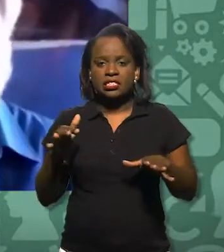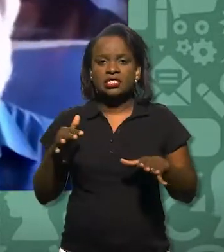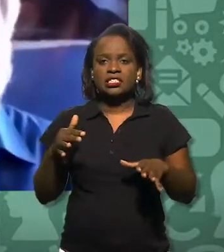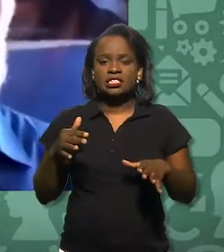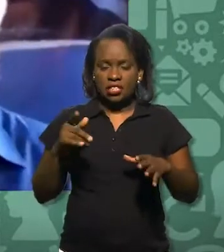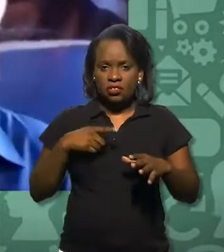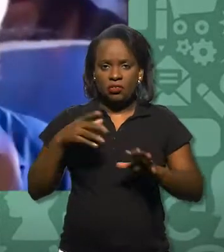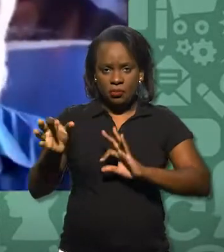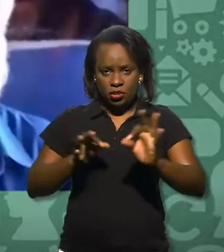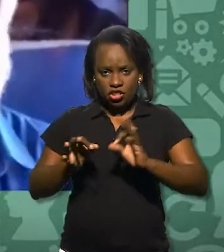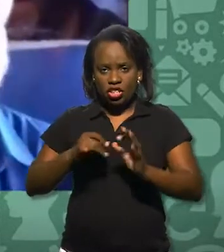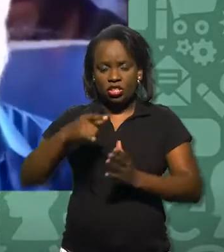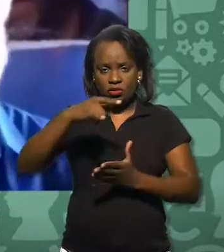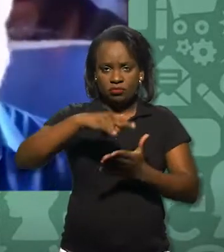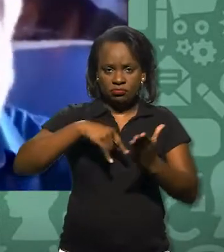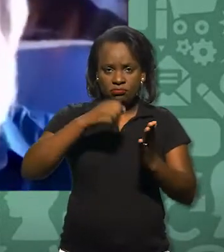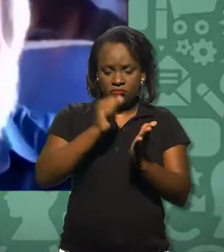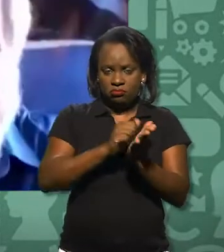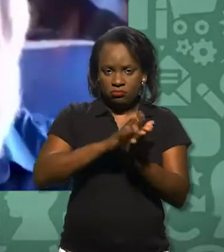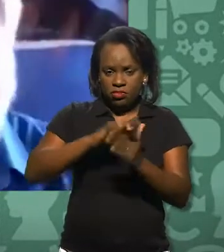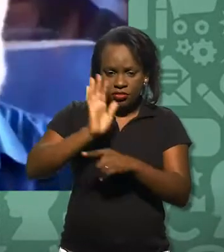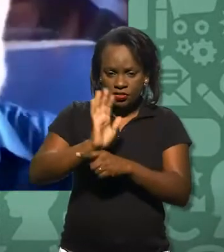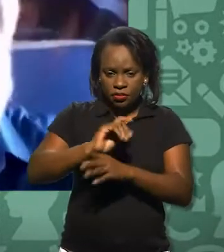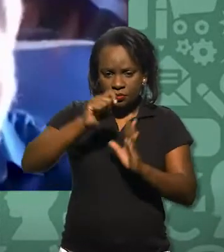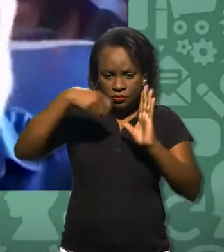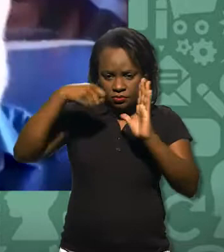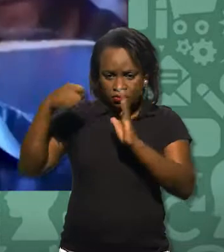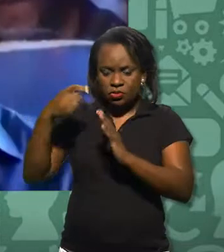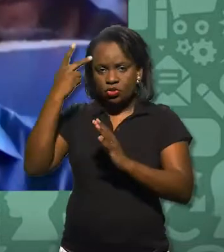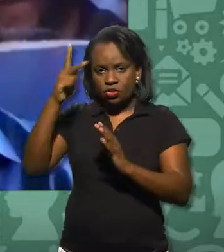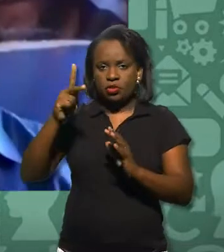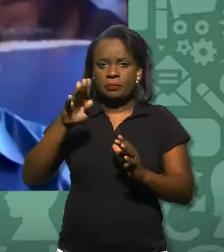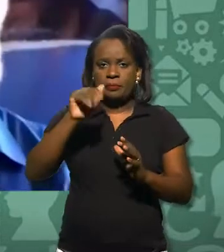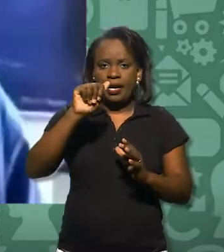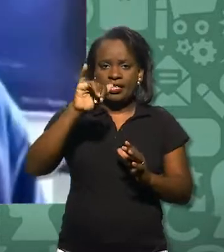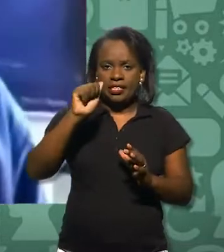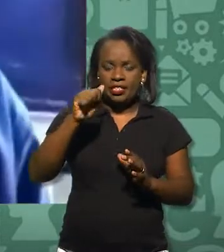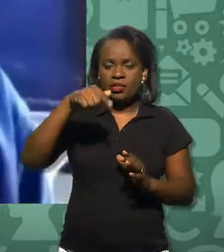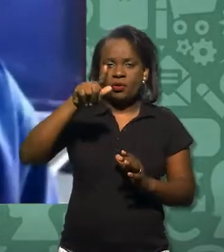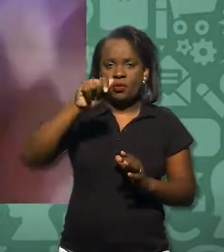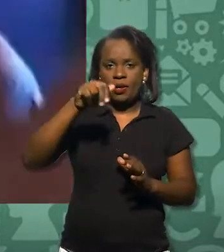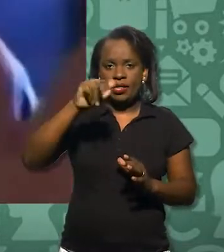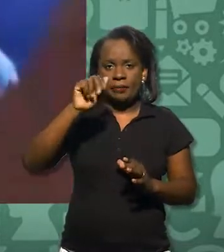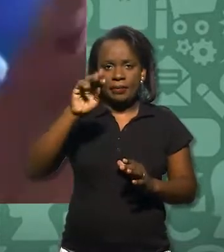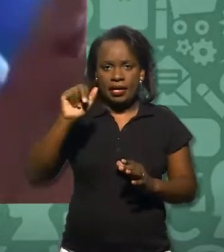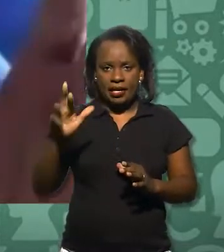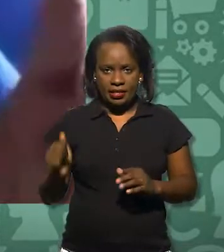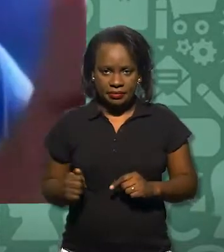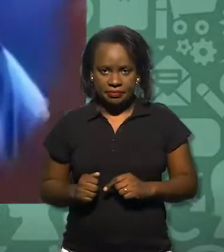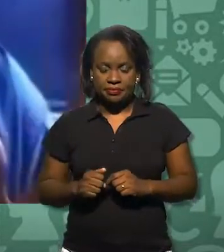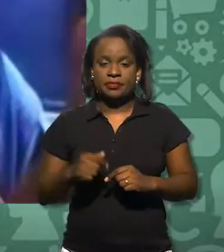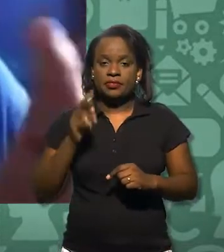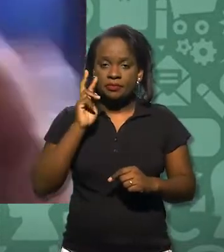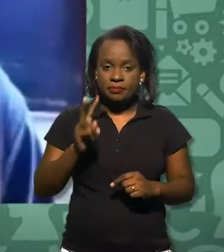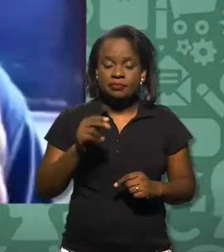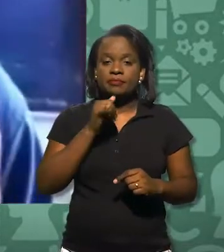fazer um projeto, um documentário específico de Baía da Guanabara. Bom, o que eu vejo é o seguinte, se